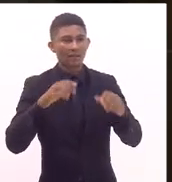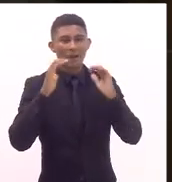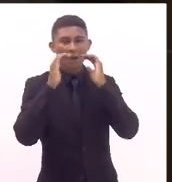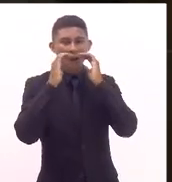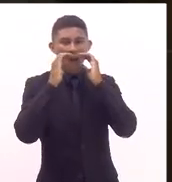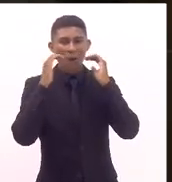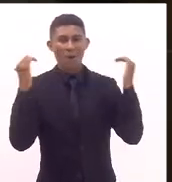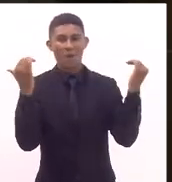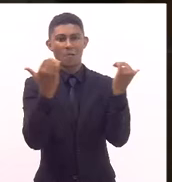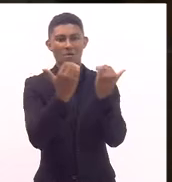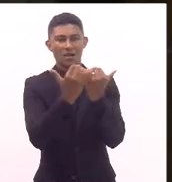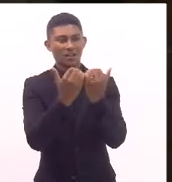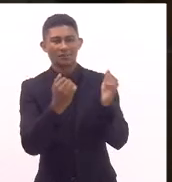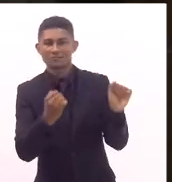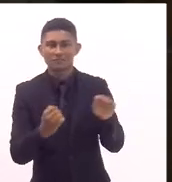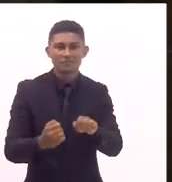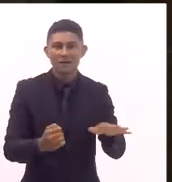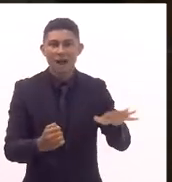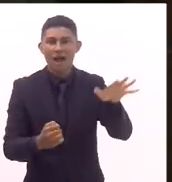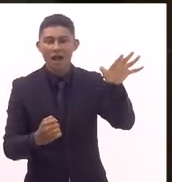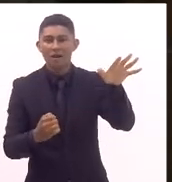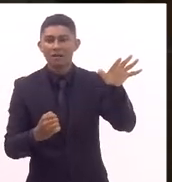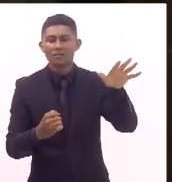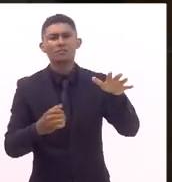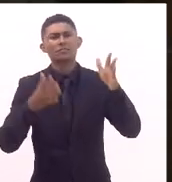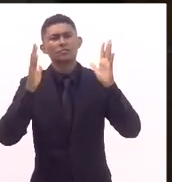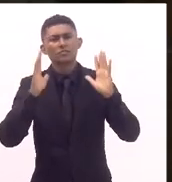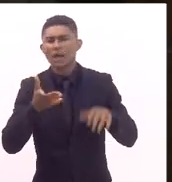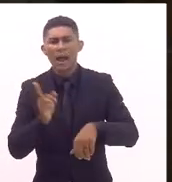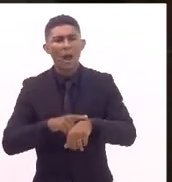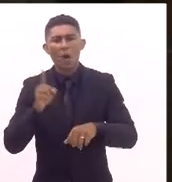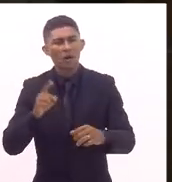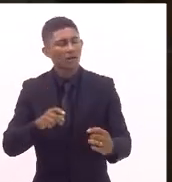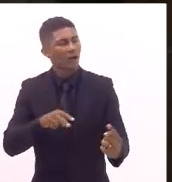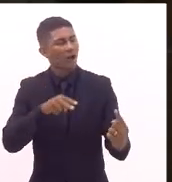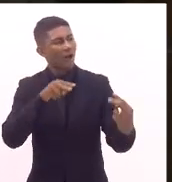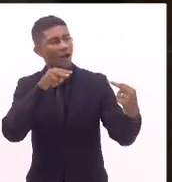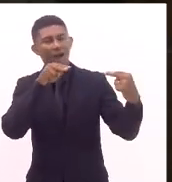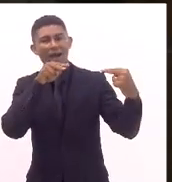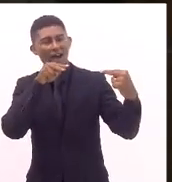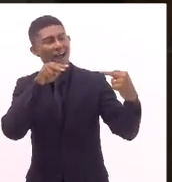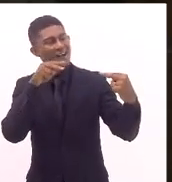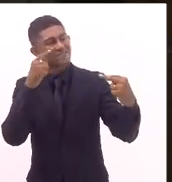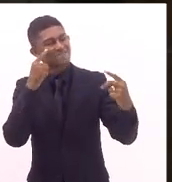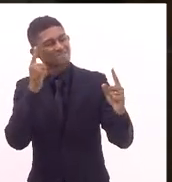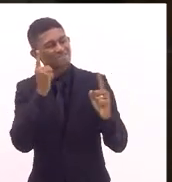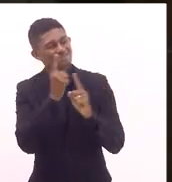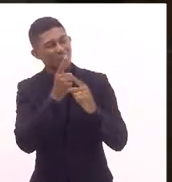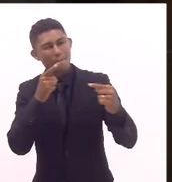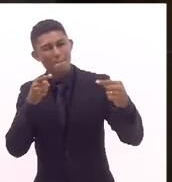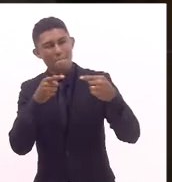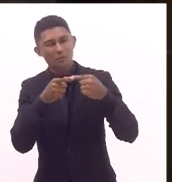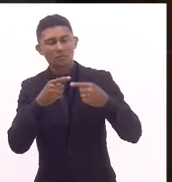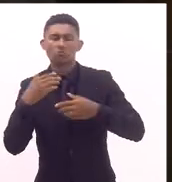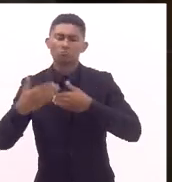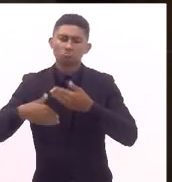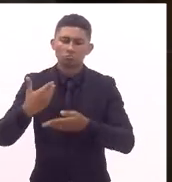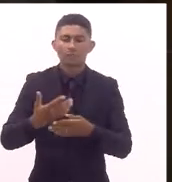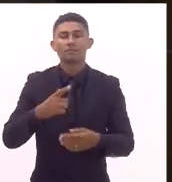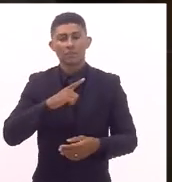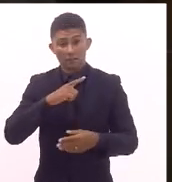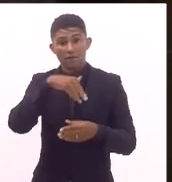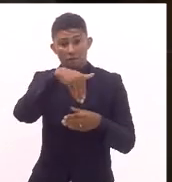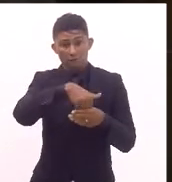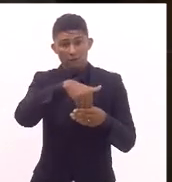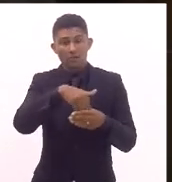no jornal não é um favelão e já ouvi de cara com Identificação em uma luta foi chegando na TV eleição ela